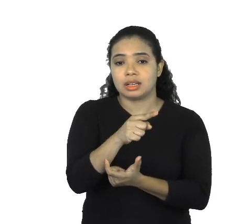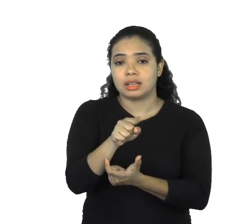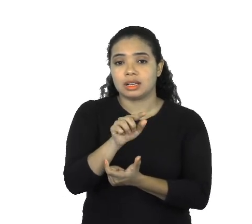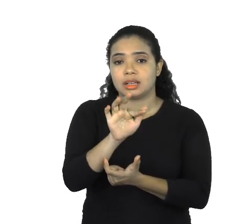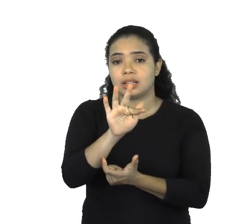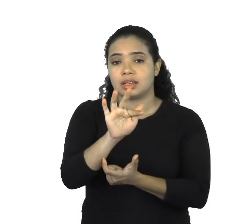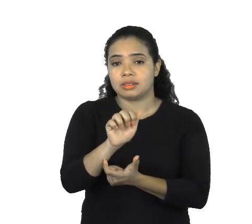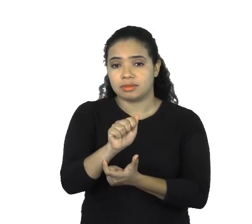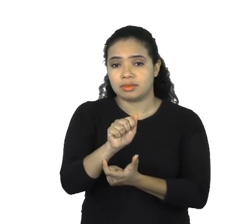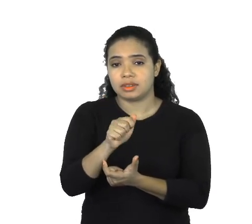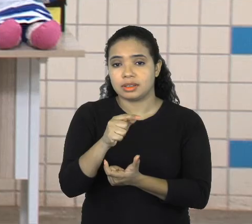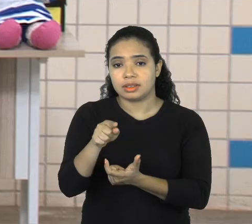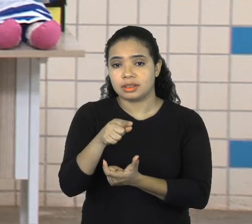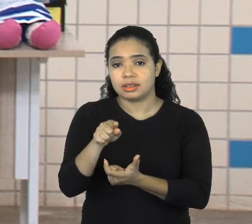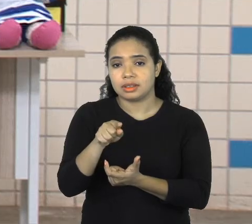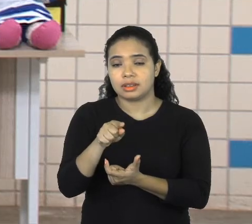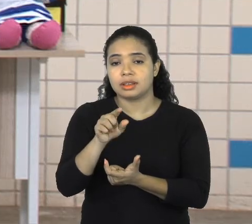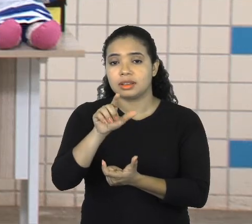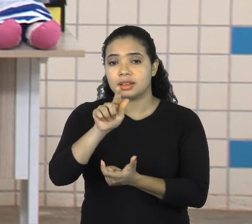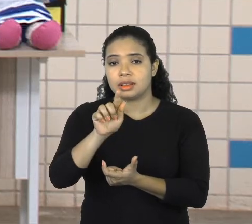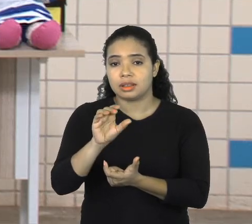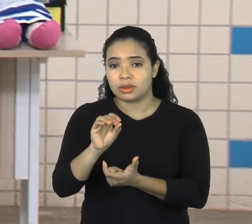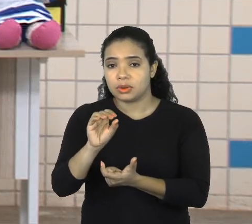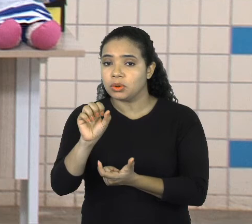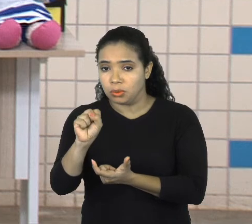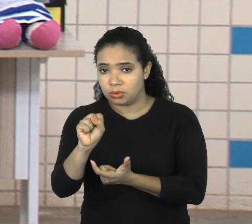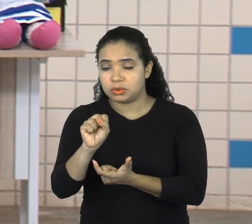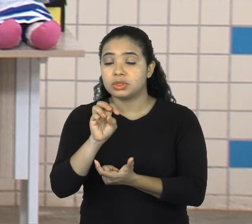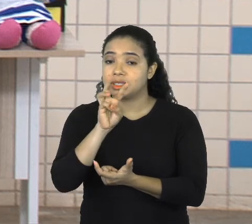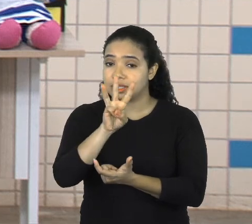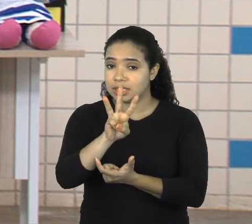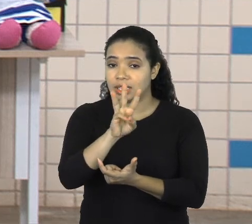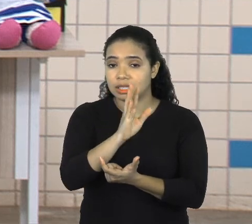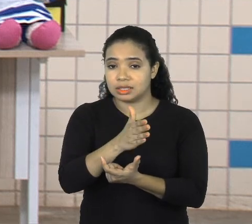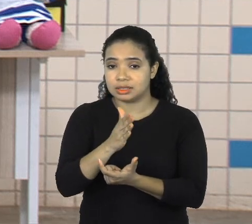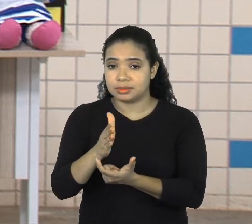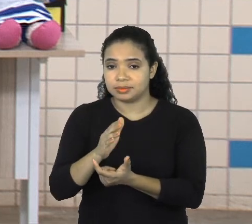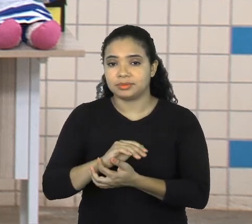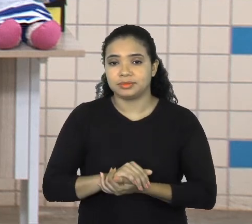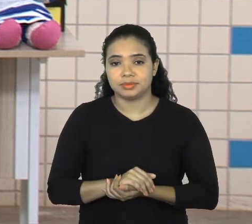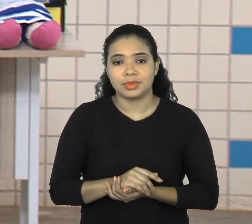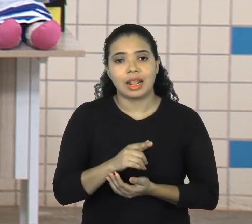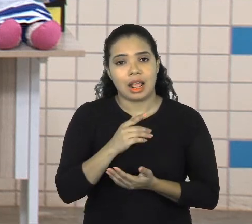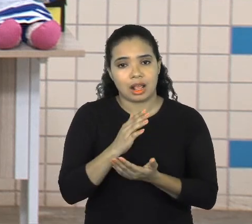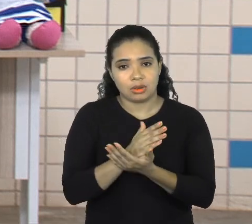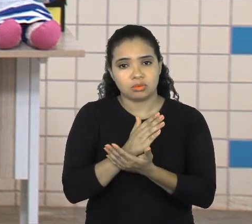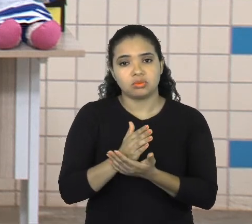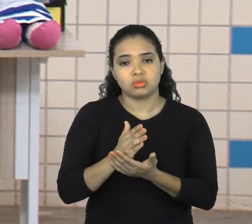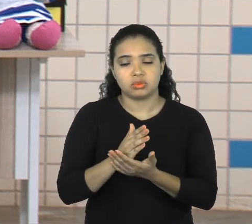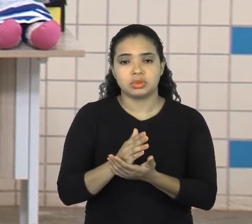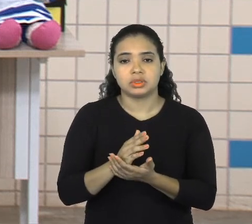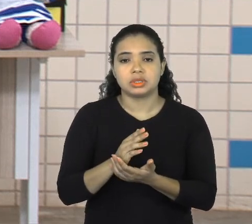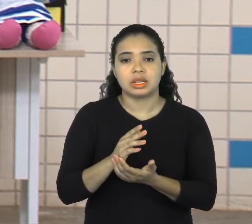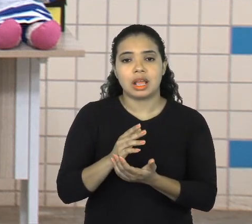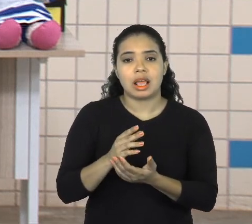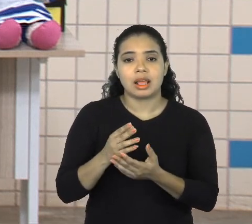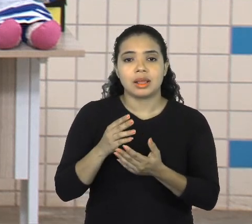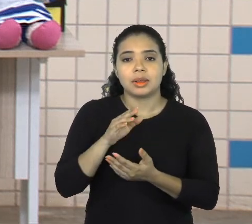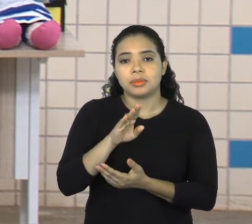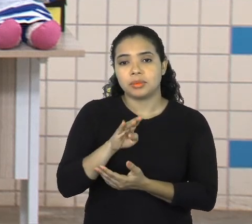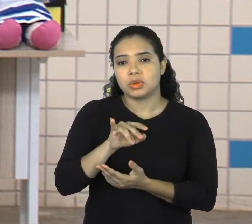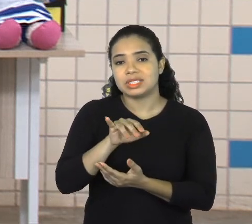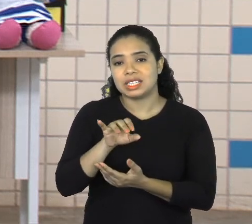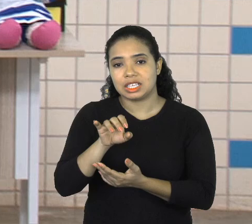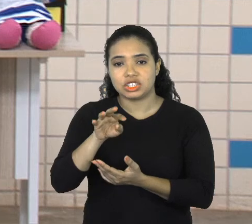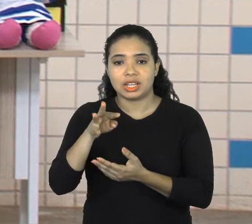Afagos. 3 sílabas. Tem mais algumas palavras, vocês vão continuar, que é boceja, felinos, e não pare por